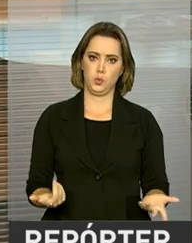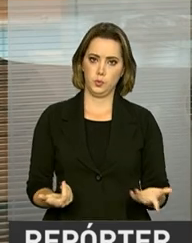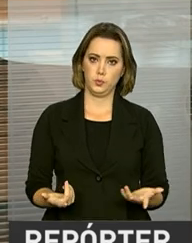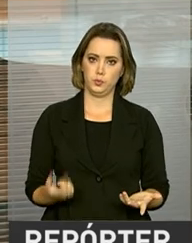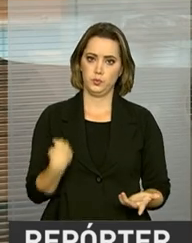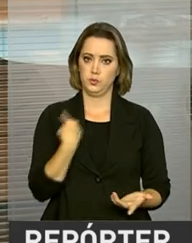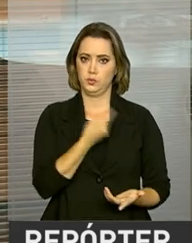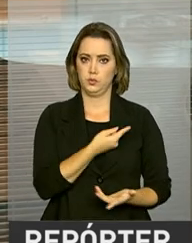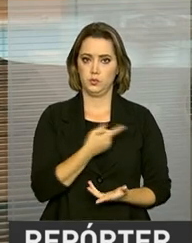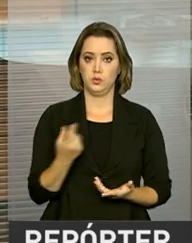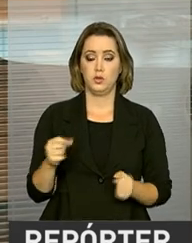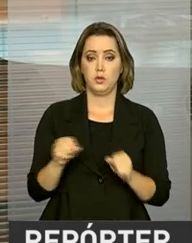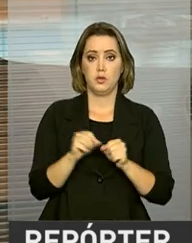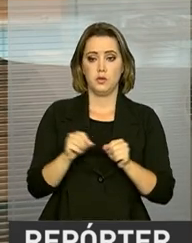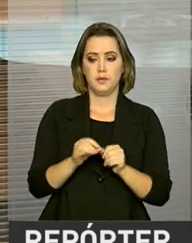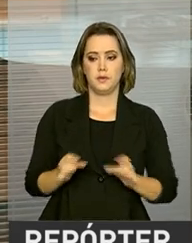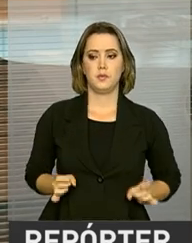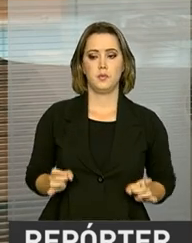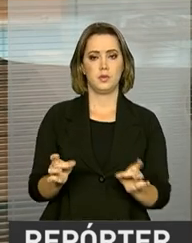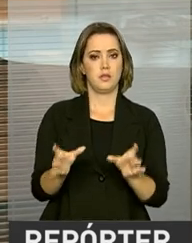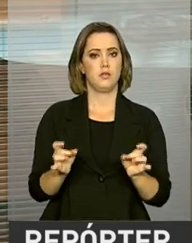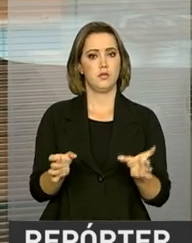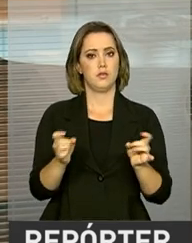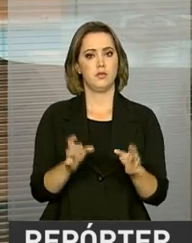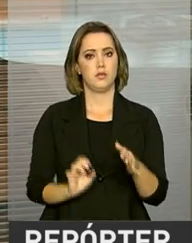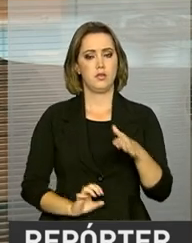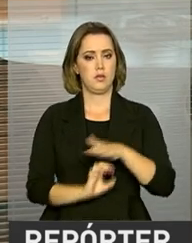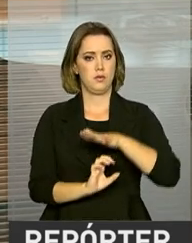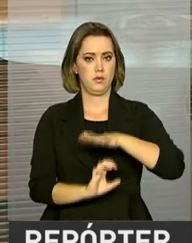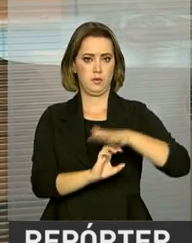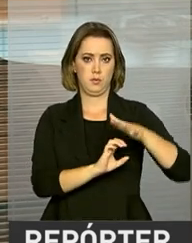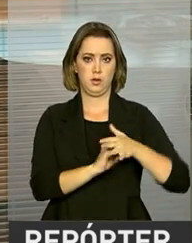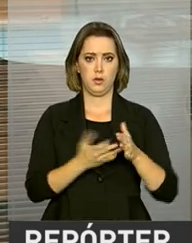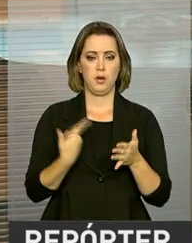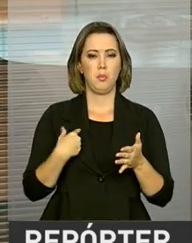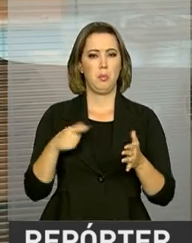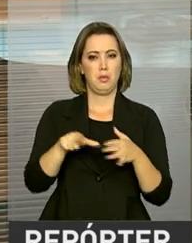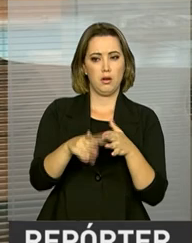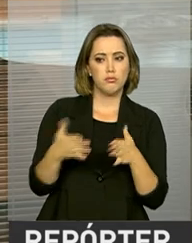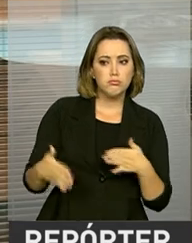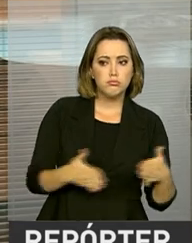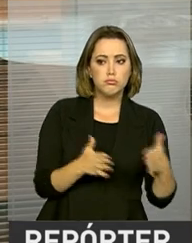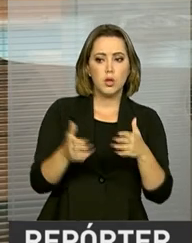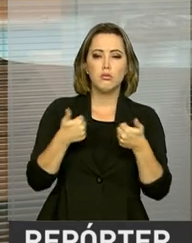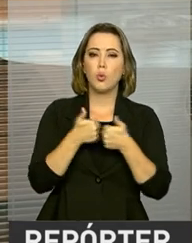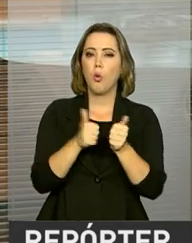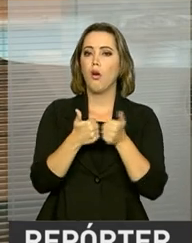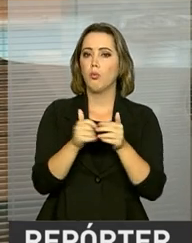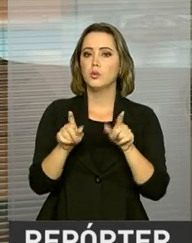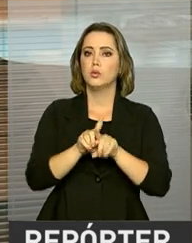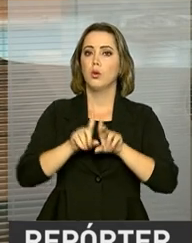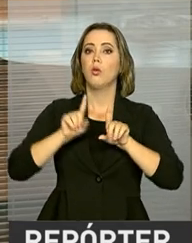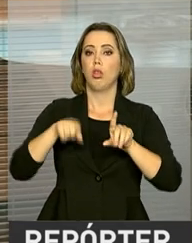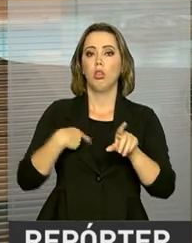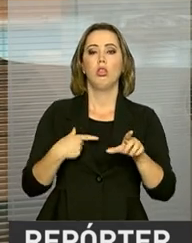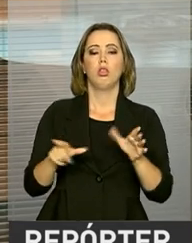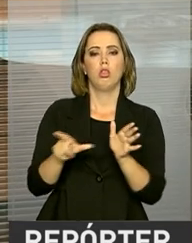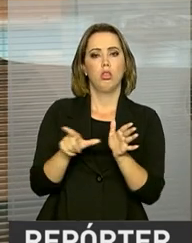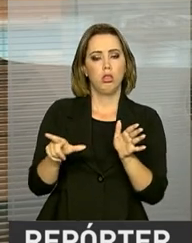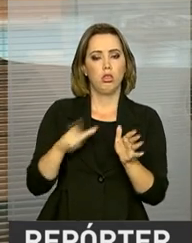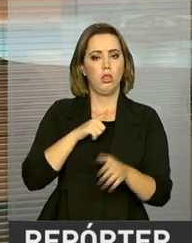quando nós fazemos a venda para as companhias humidores há a incidência dos tributos que é o pis